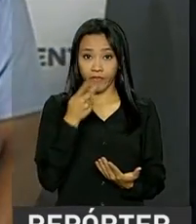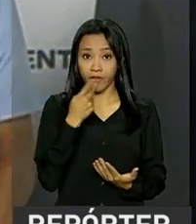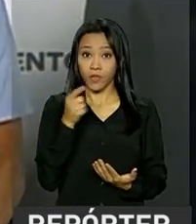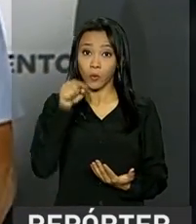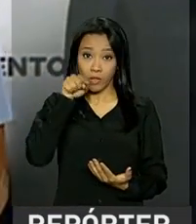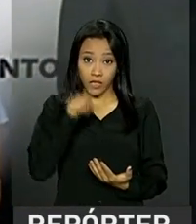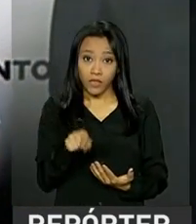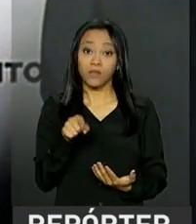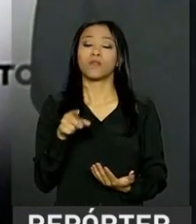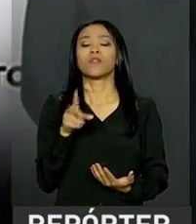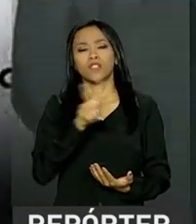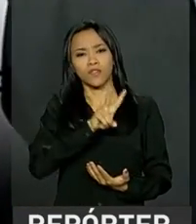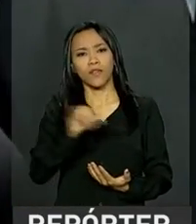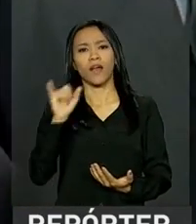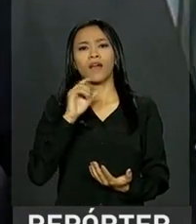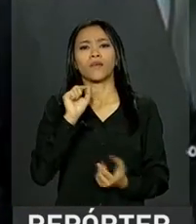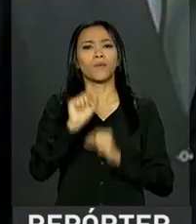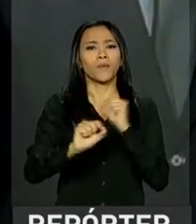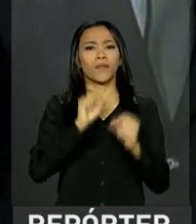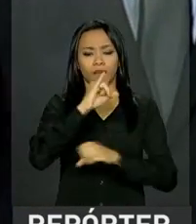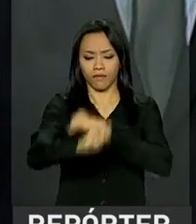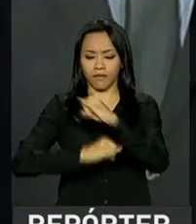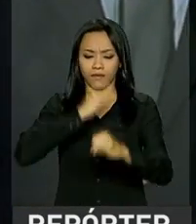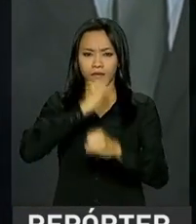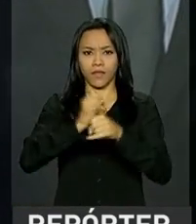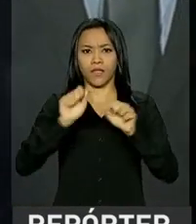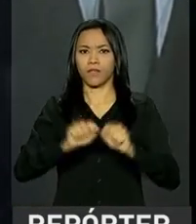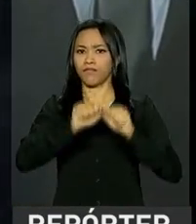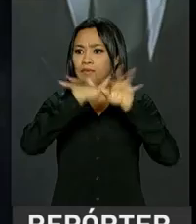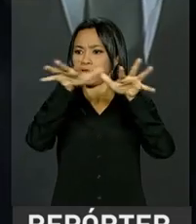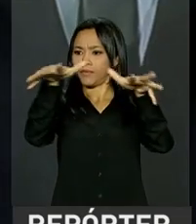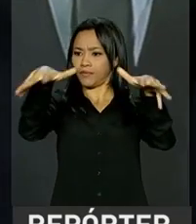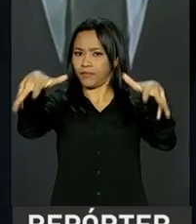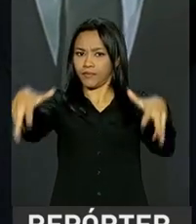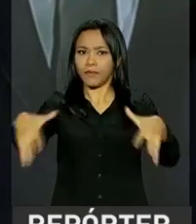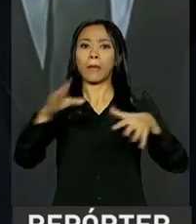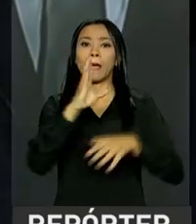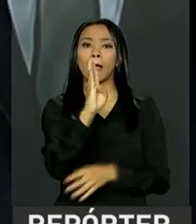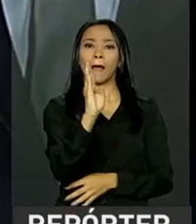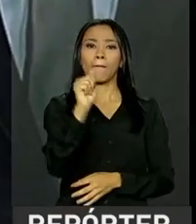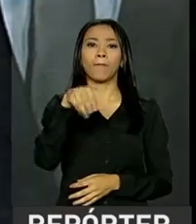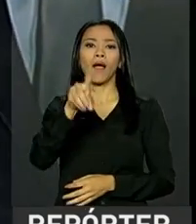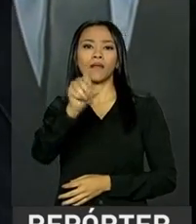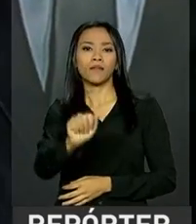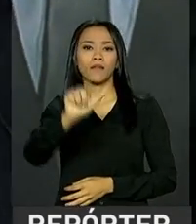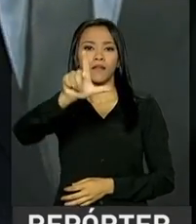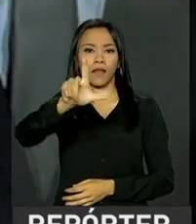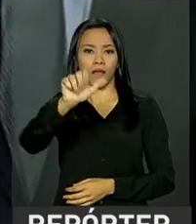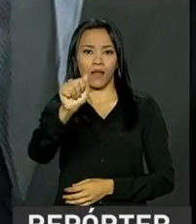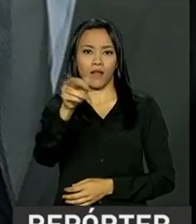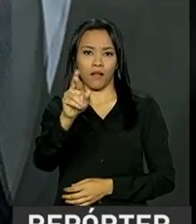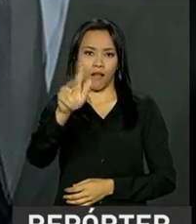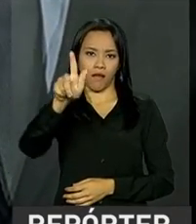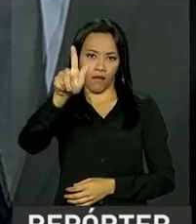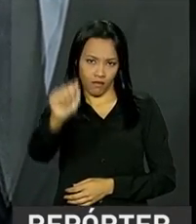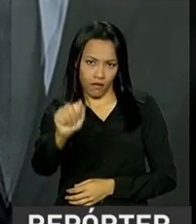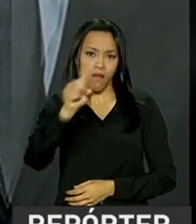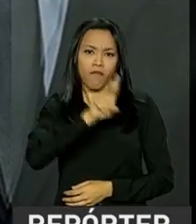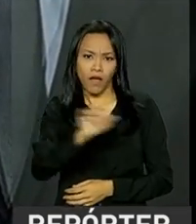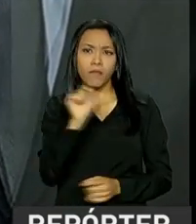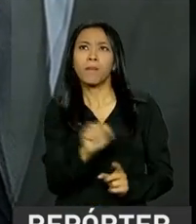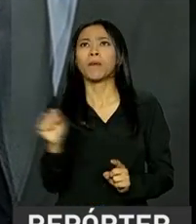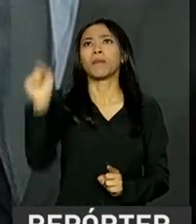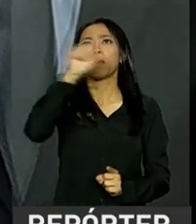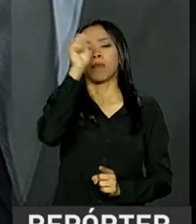democratizar o fenômeno digital no nosso país já que a banda larga vai atingir todos os Recantos